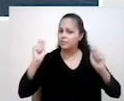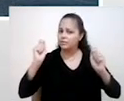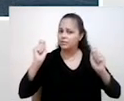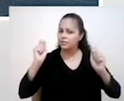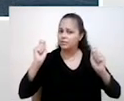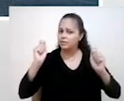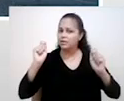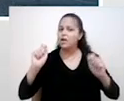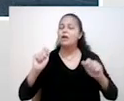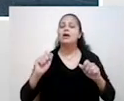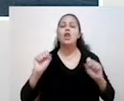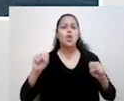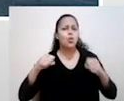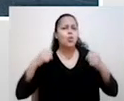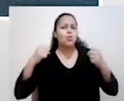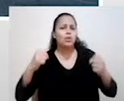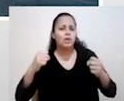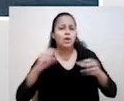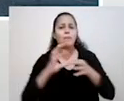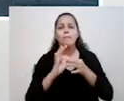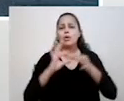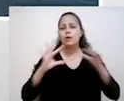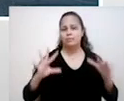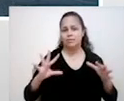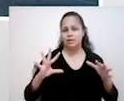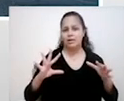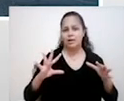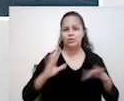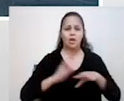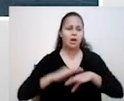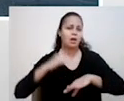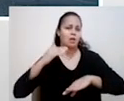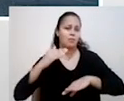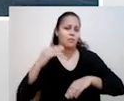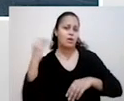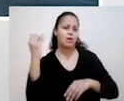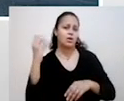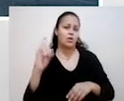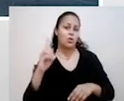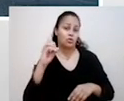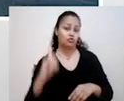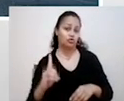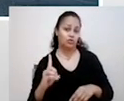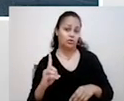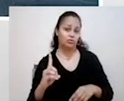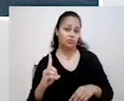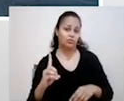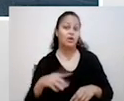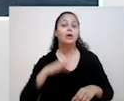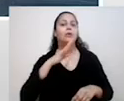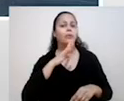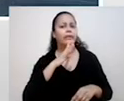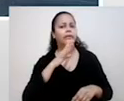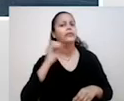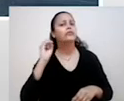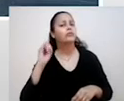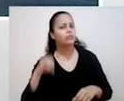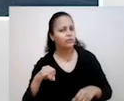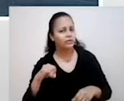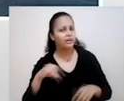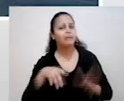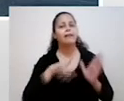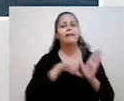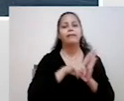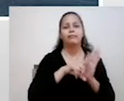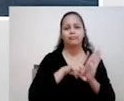eles, lutando por liberdade, por exemplo, que é um dos maiores direitos que nós temos, tá? Então, conheçam sim as